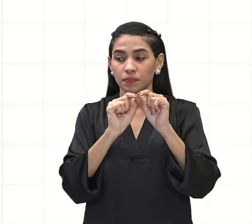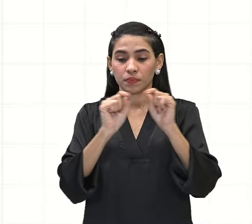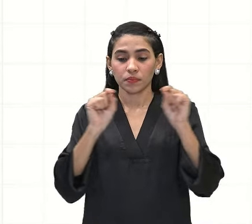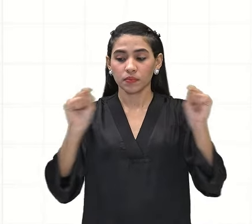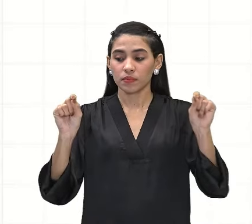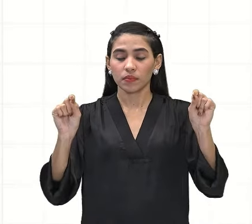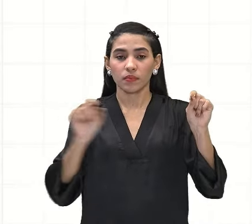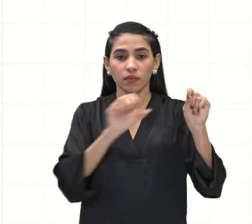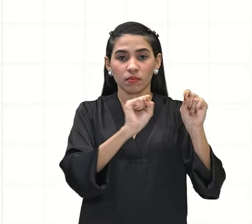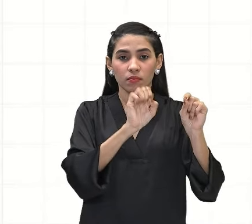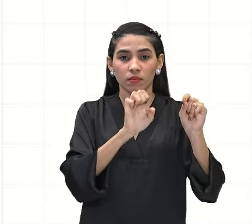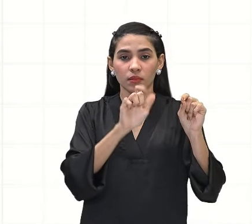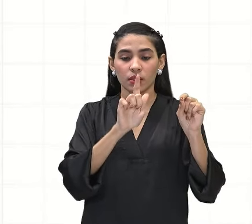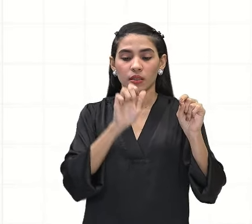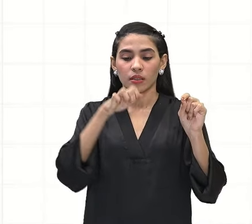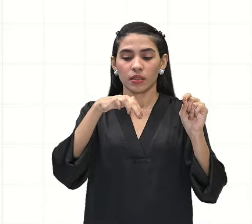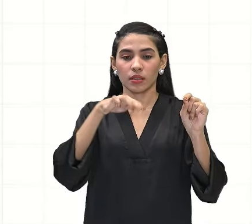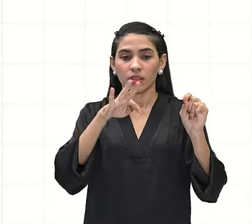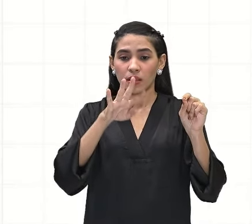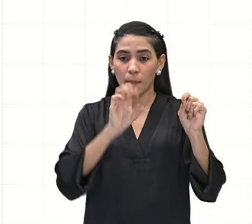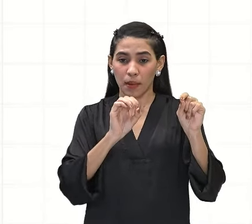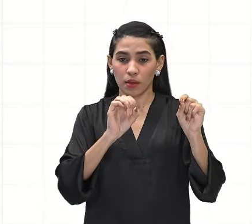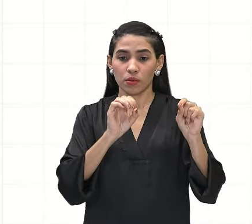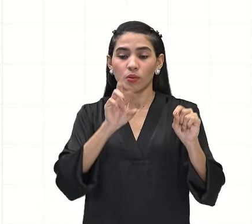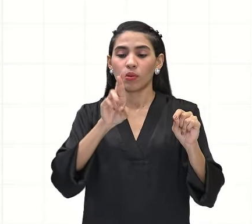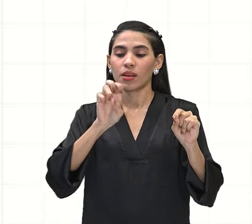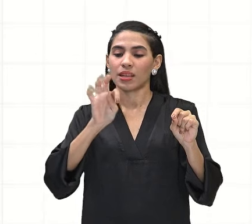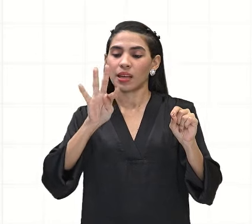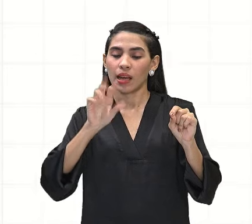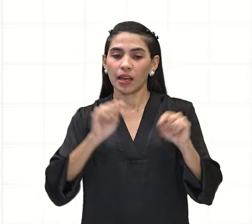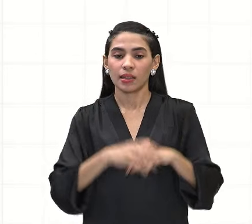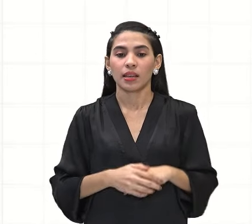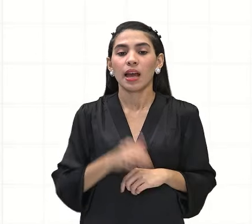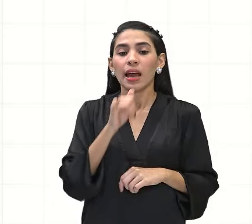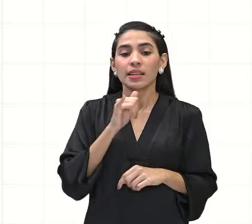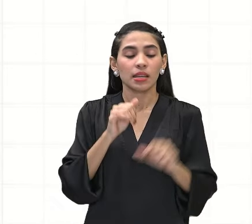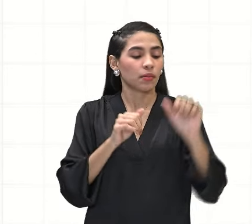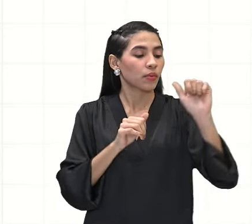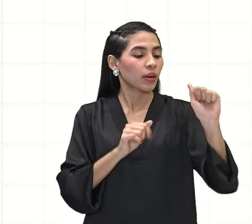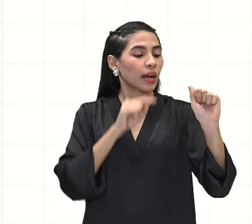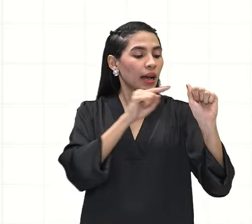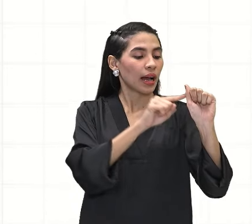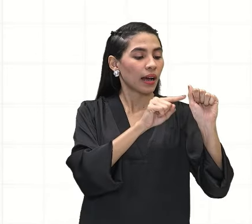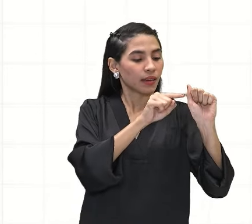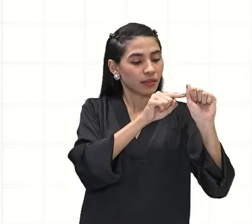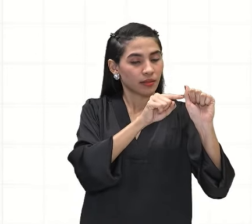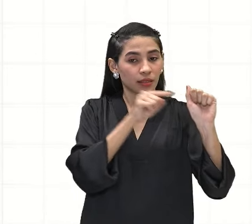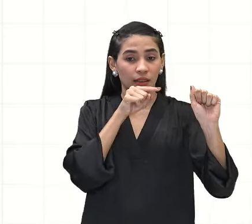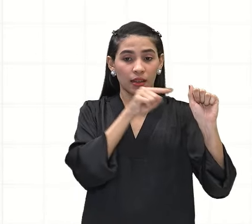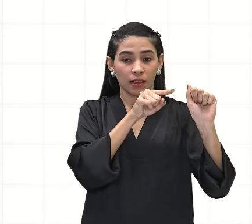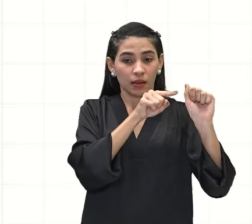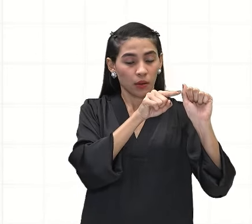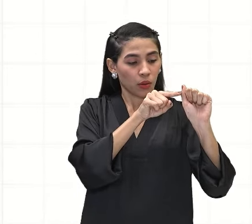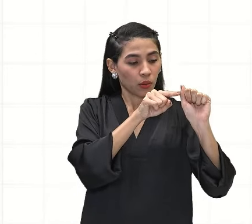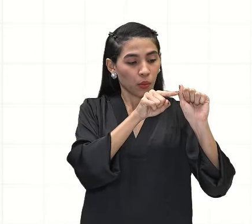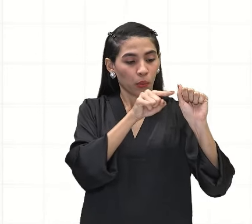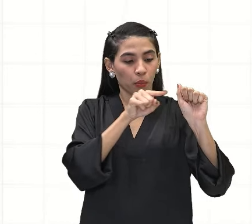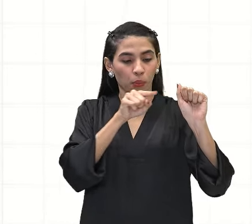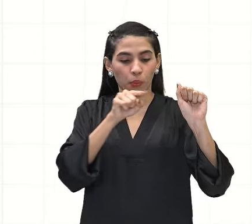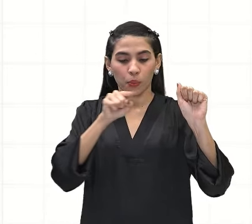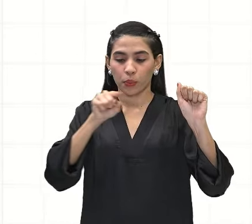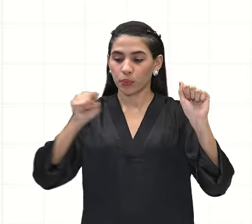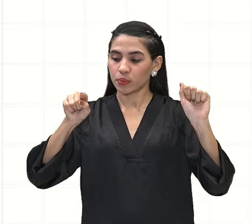ponto ao outro suponhamos aqui ponto a ó vai foi do ponto a ao ponto b só que ele